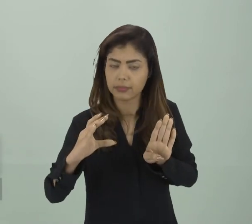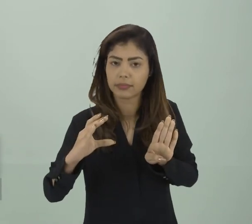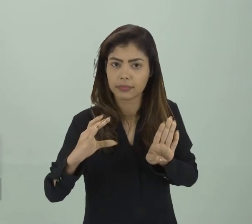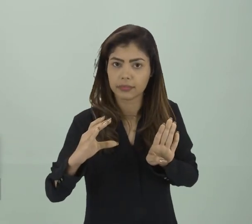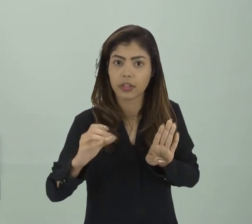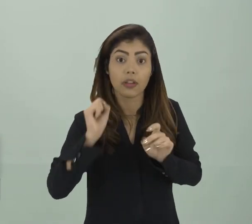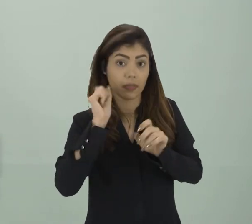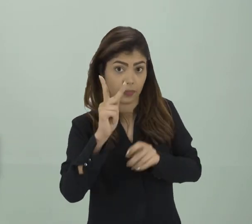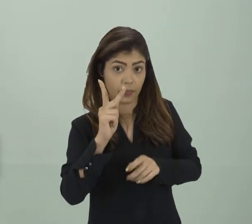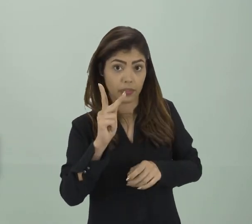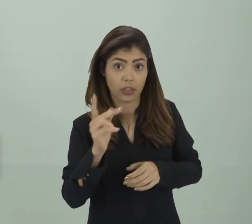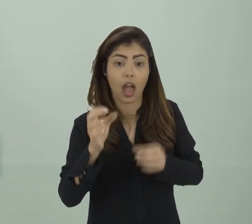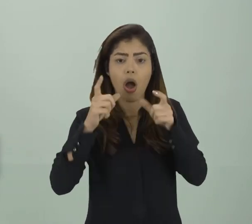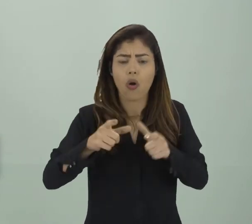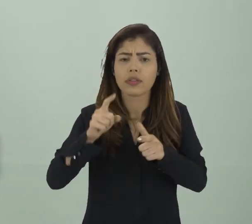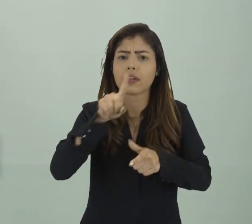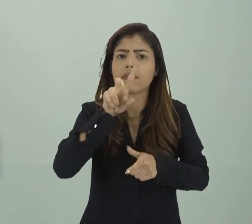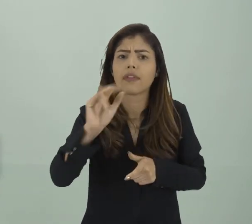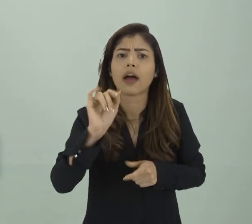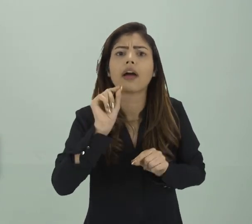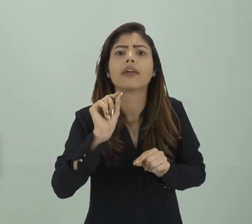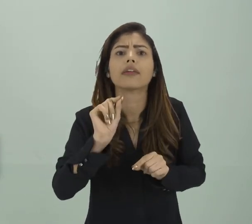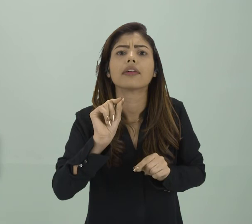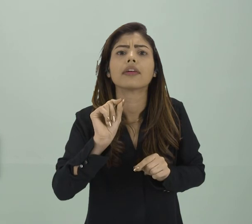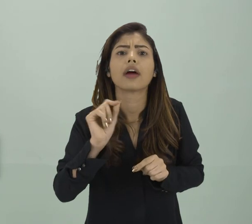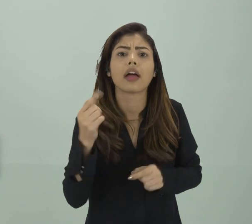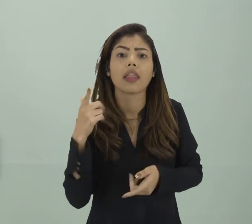Eduque, ok? Aonde vocês vão